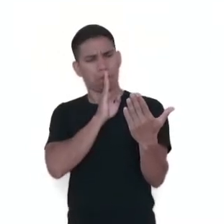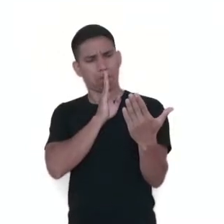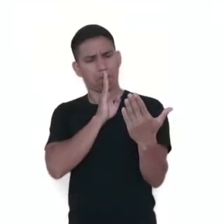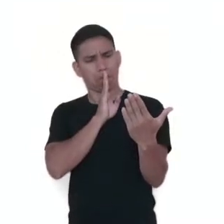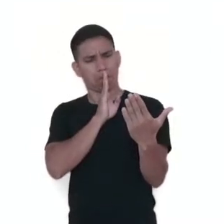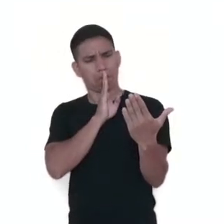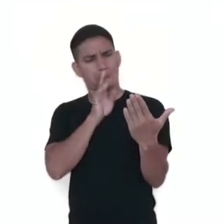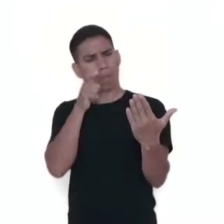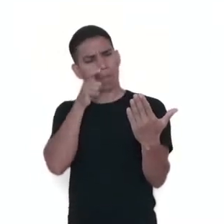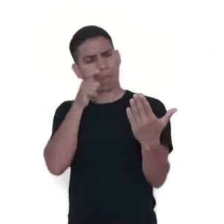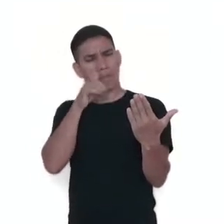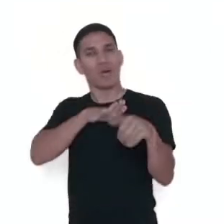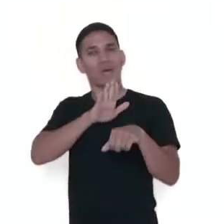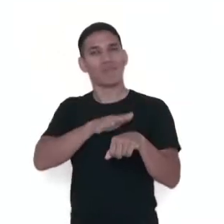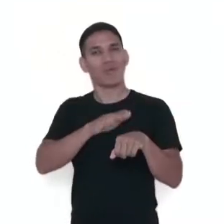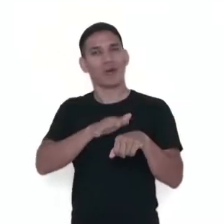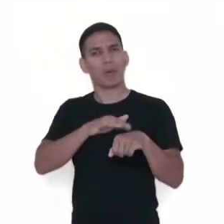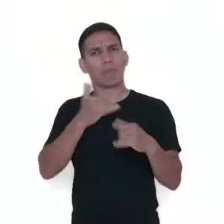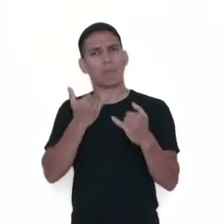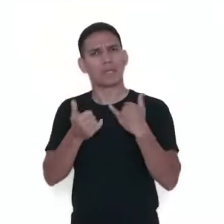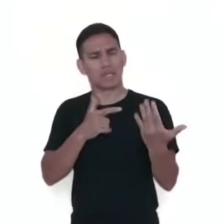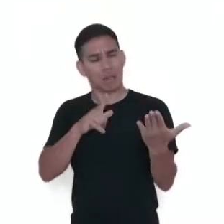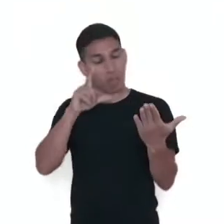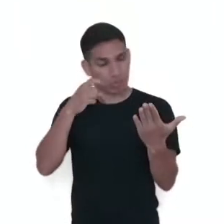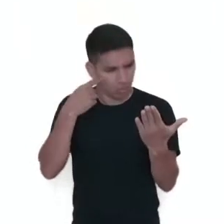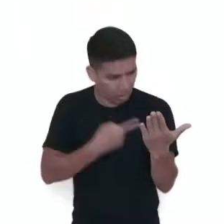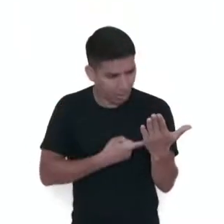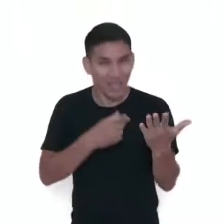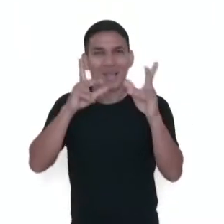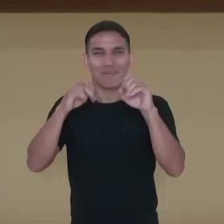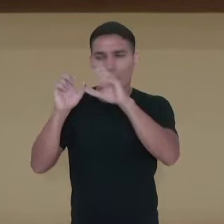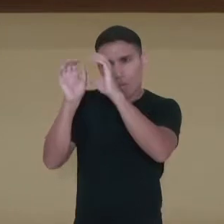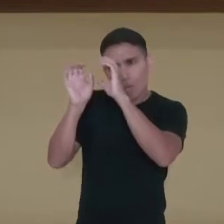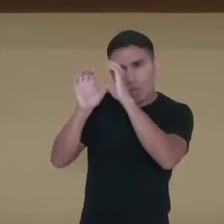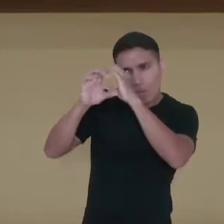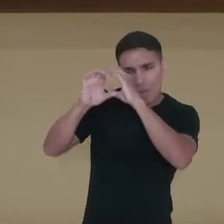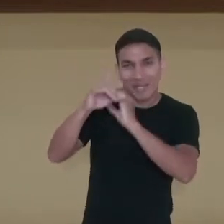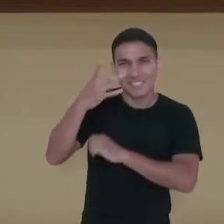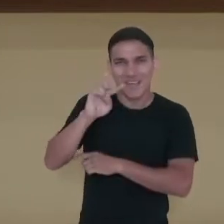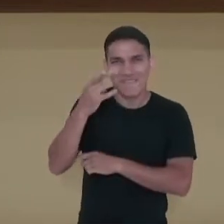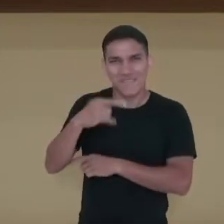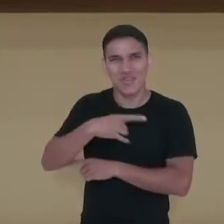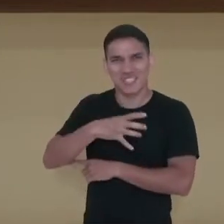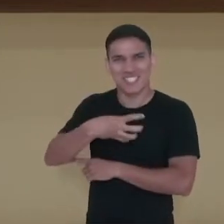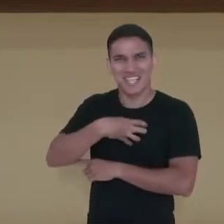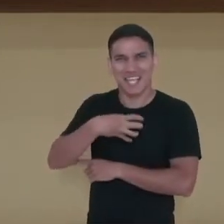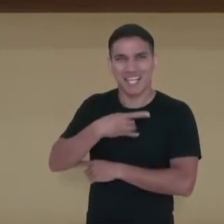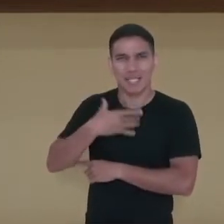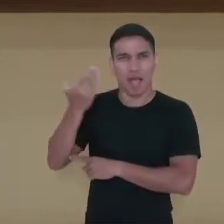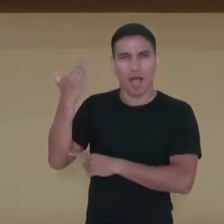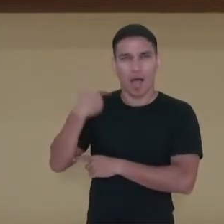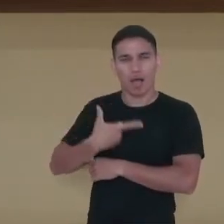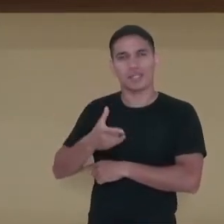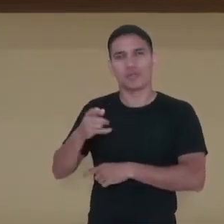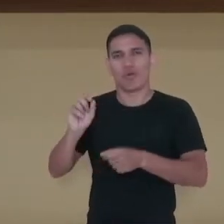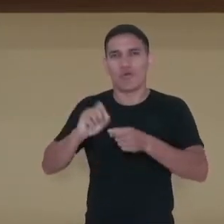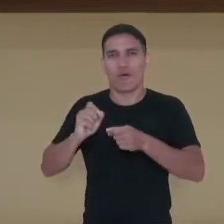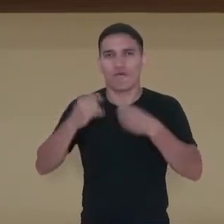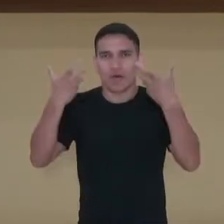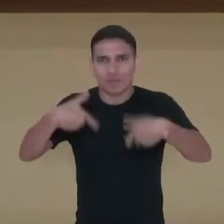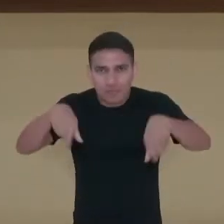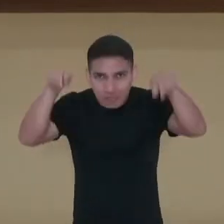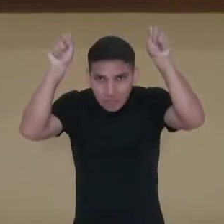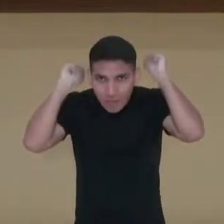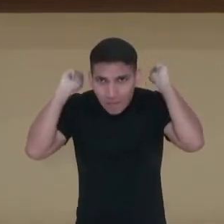de quando o fotógrafo se posta atrás da máquina. Não sei se vocês já viram aquelas máquinas antigas que o fotógrafo tinha que